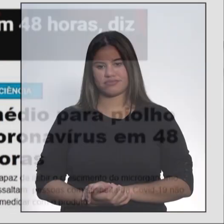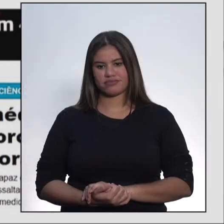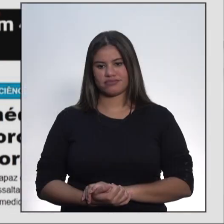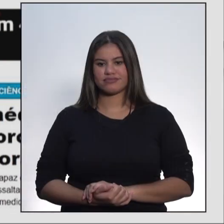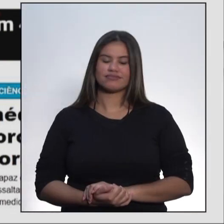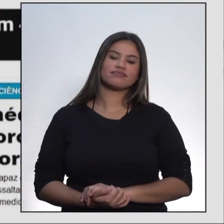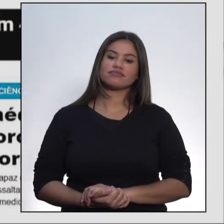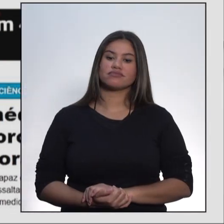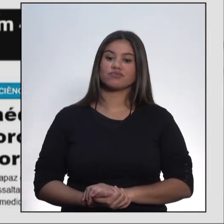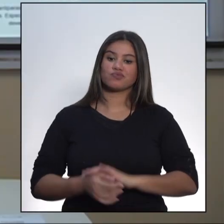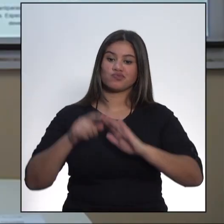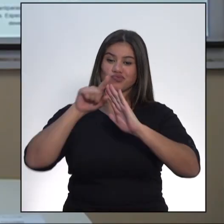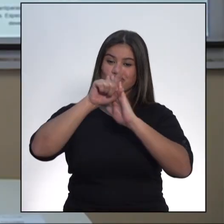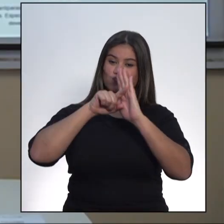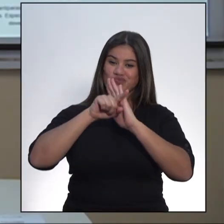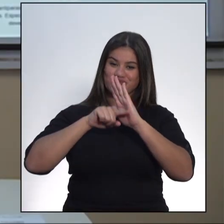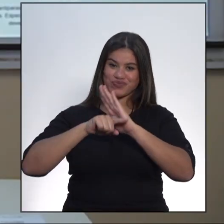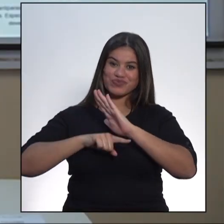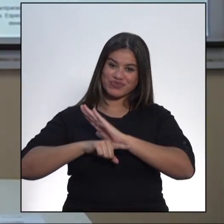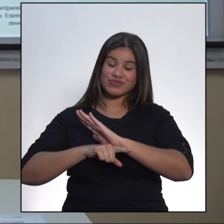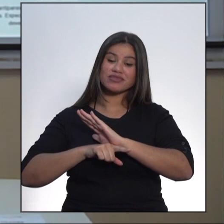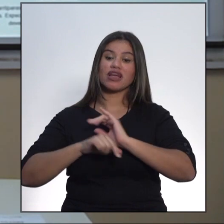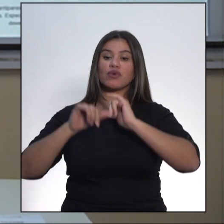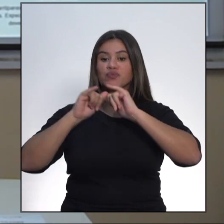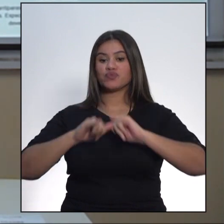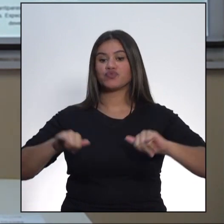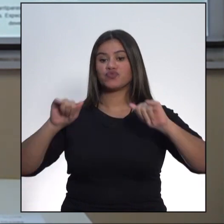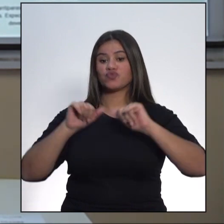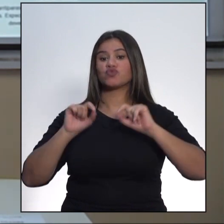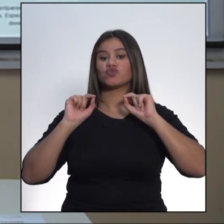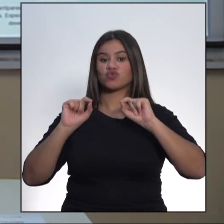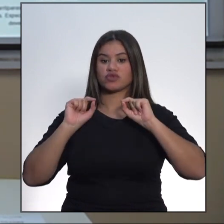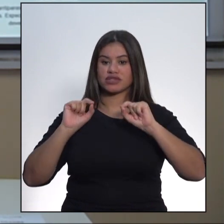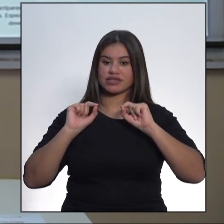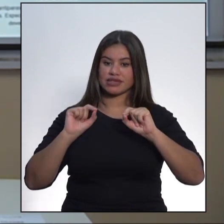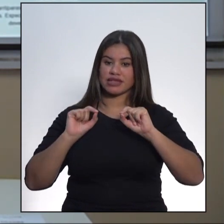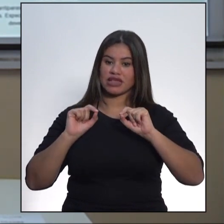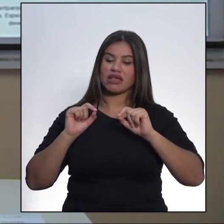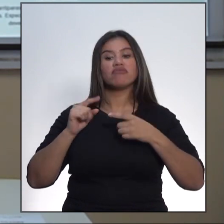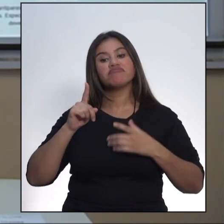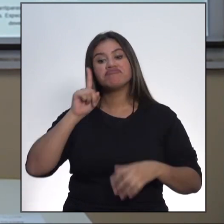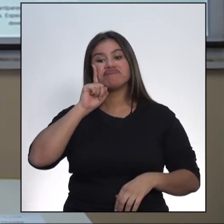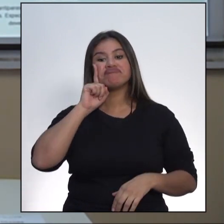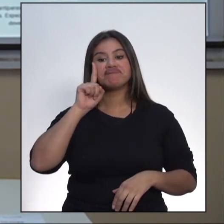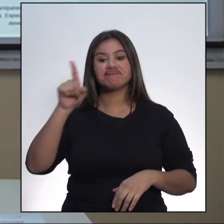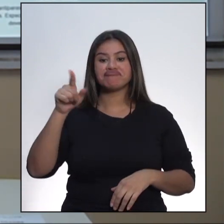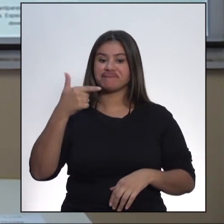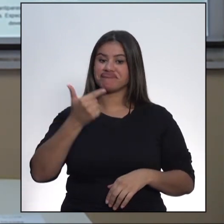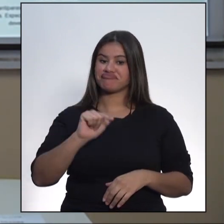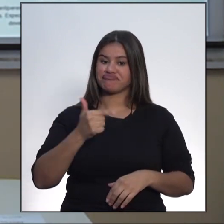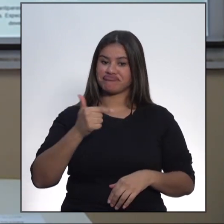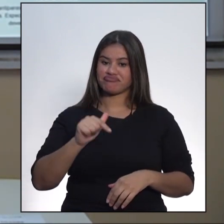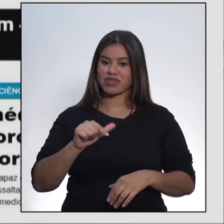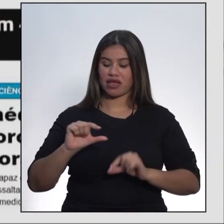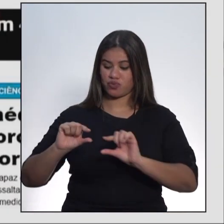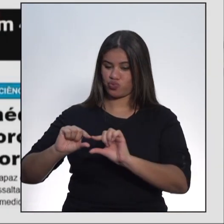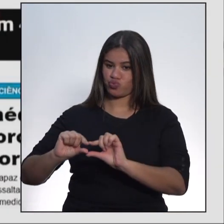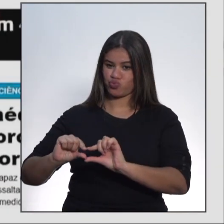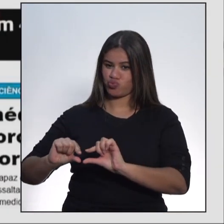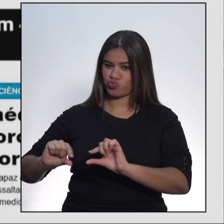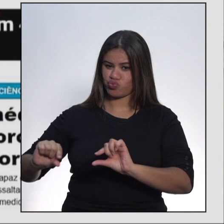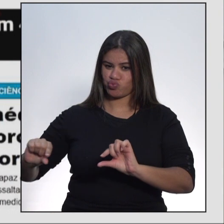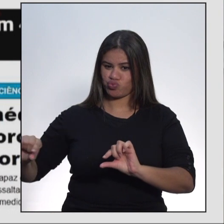Podemos analisar aqui que essas notícias, elas não apresentam uma data. Essa fonte aqui